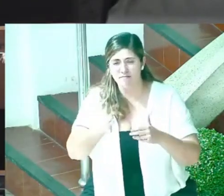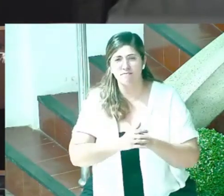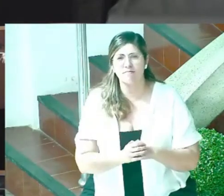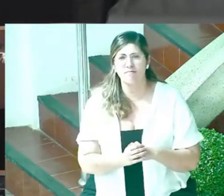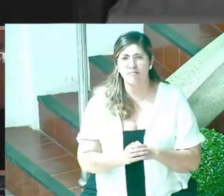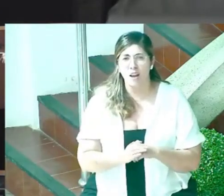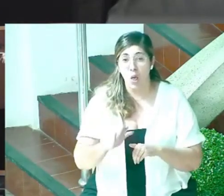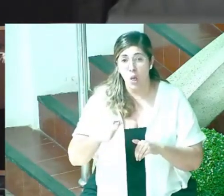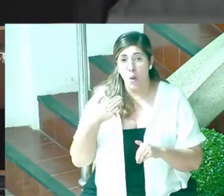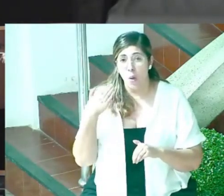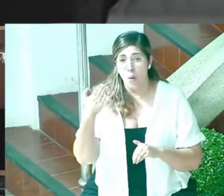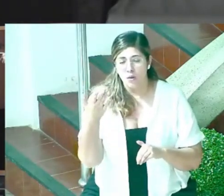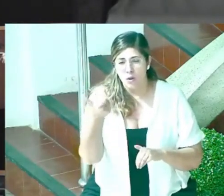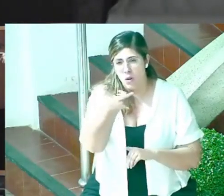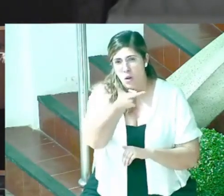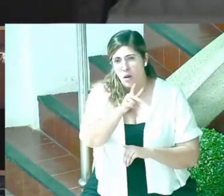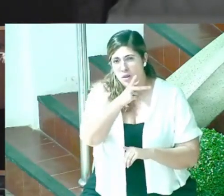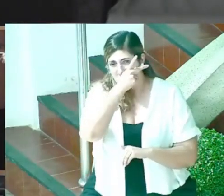sido grave.